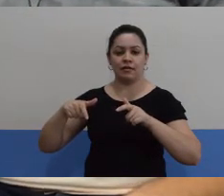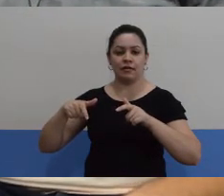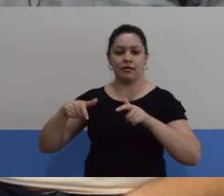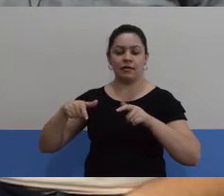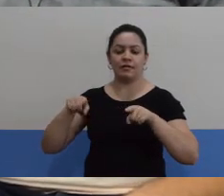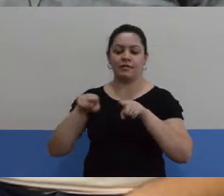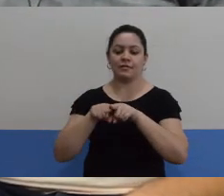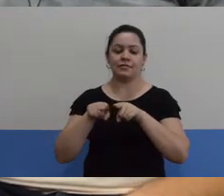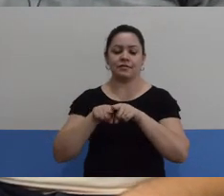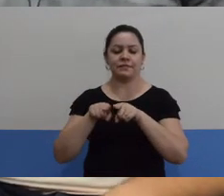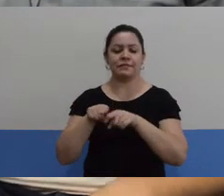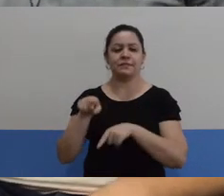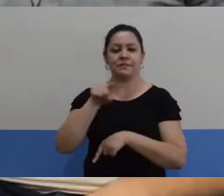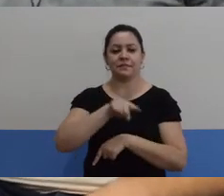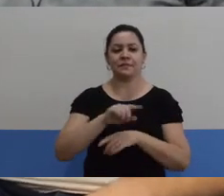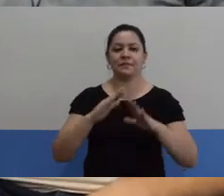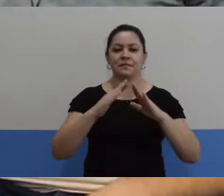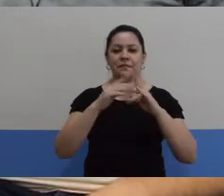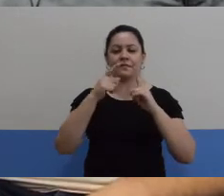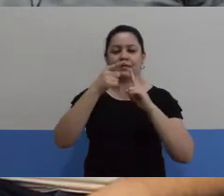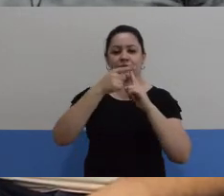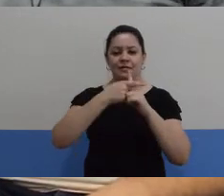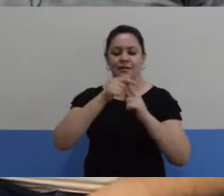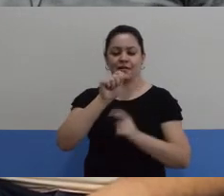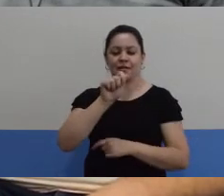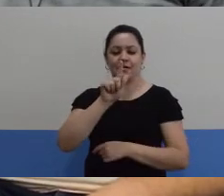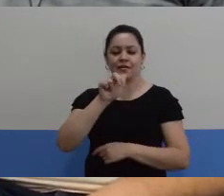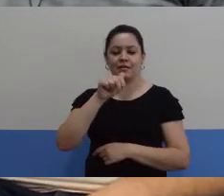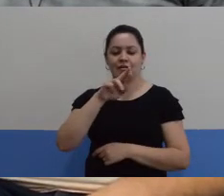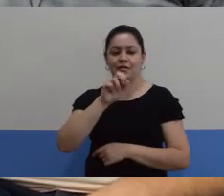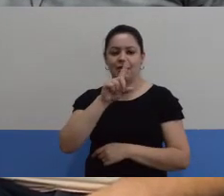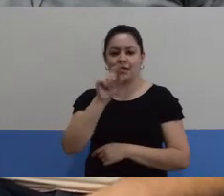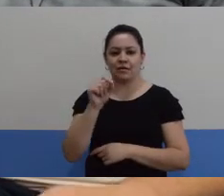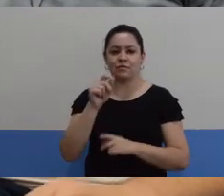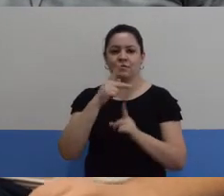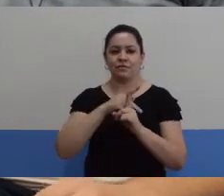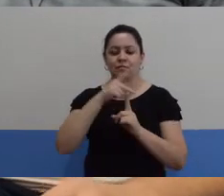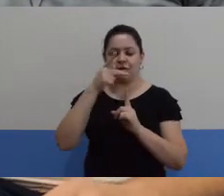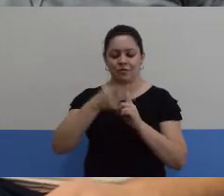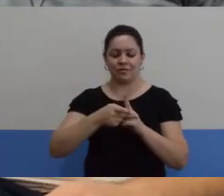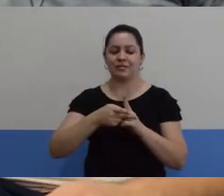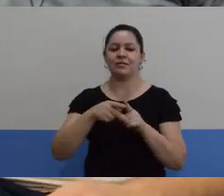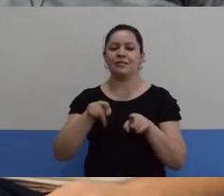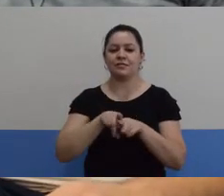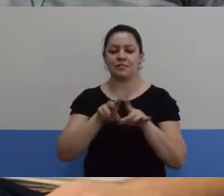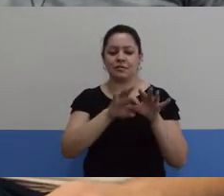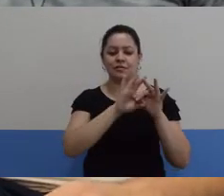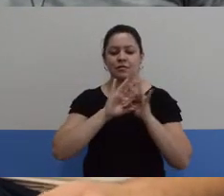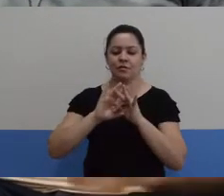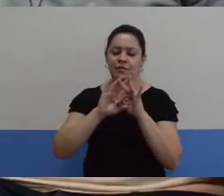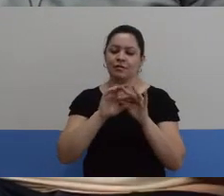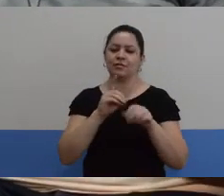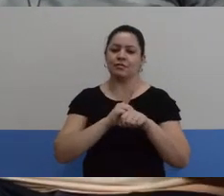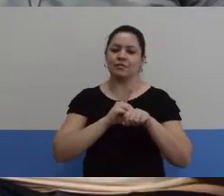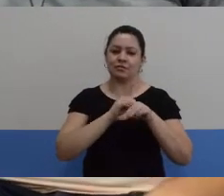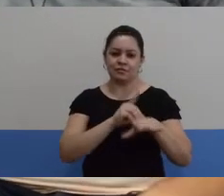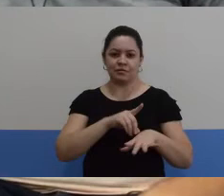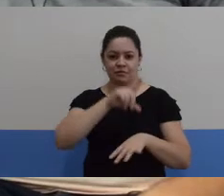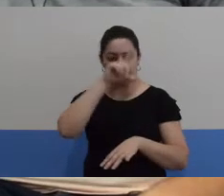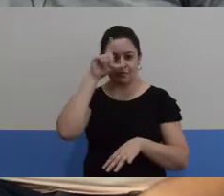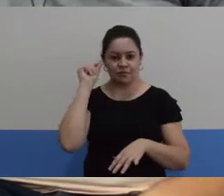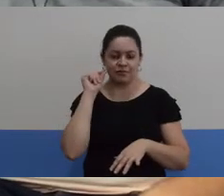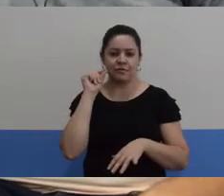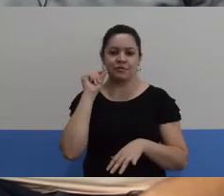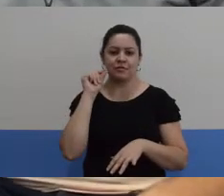Agnaldo Santos, Paróquia Imaculada Conceição de Palmital, em comunhão com a Diocese de Guarapuava, neste sínodo,